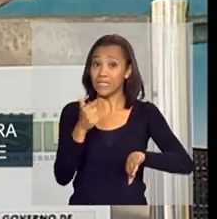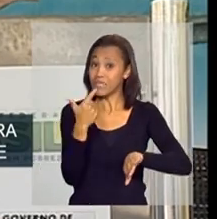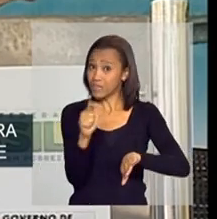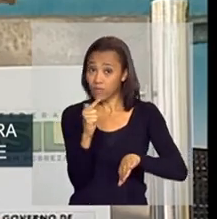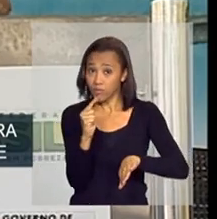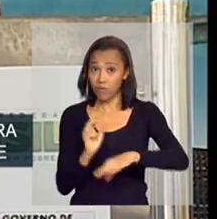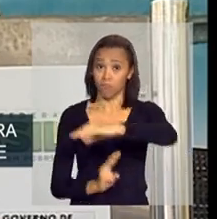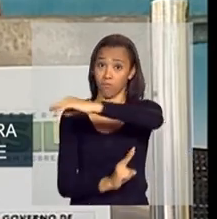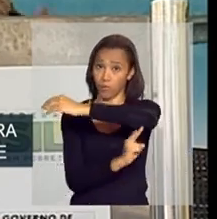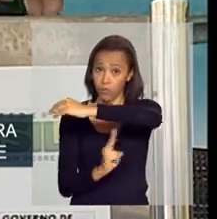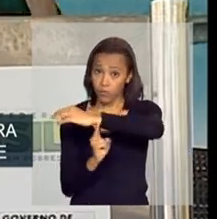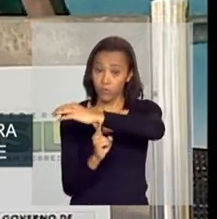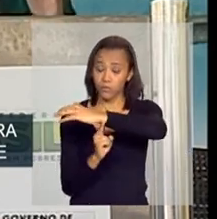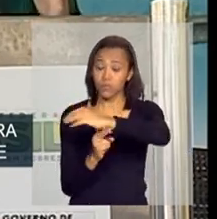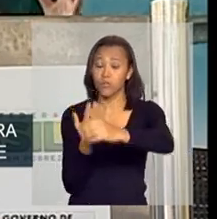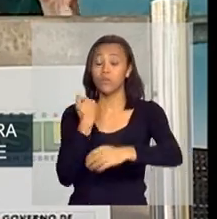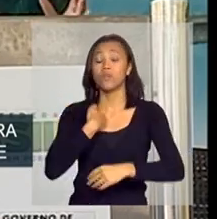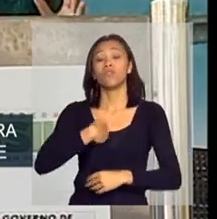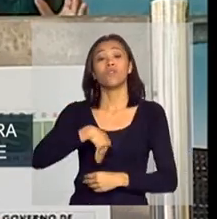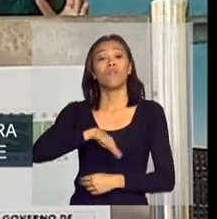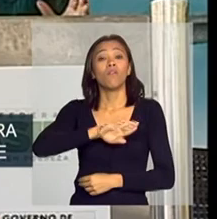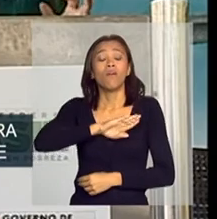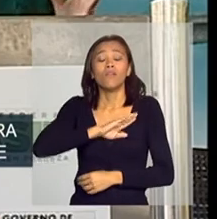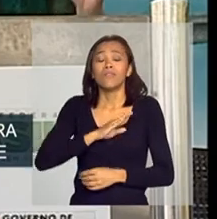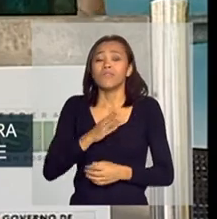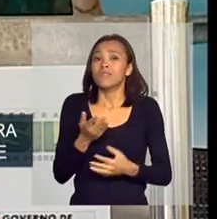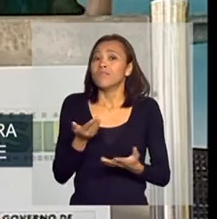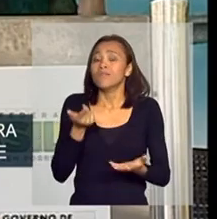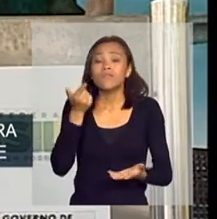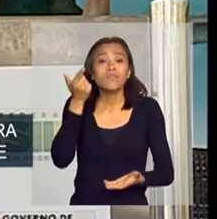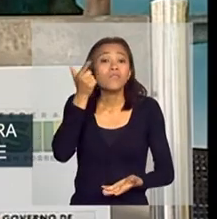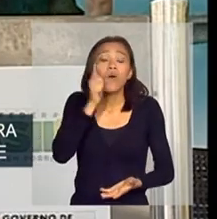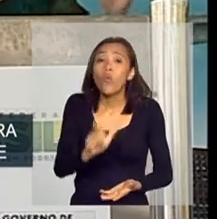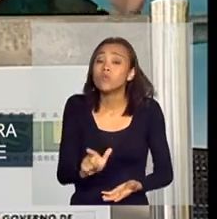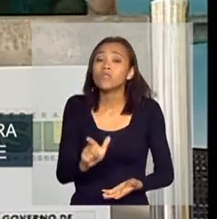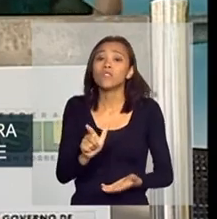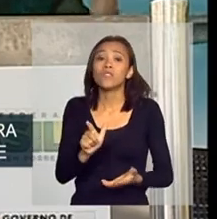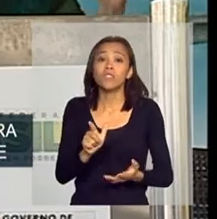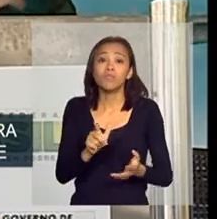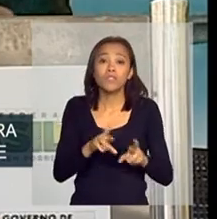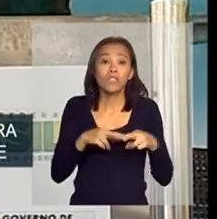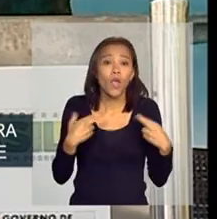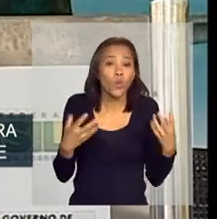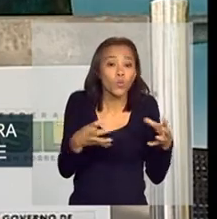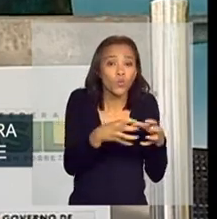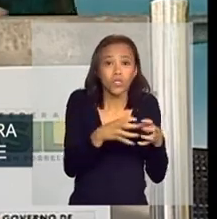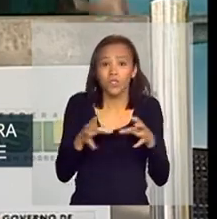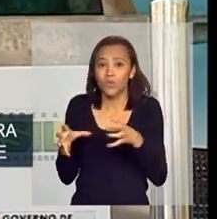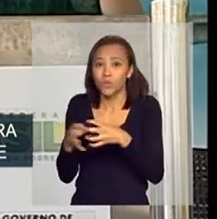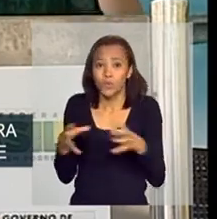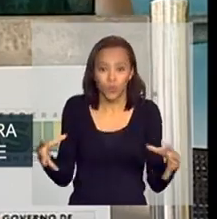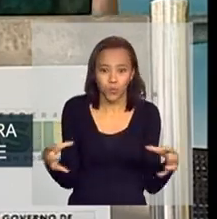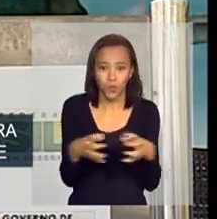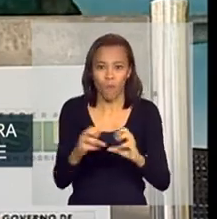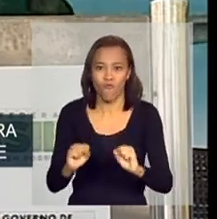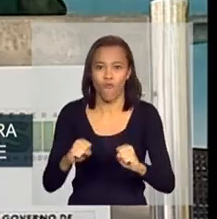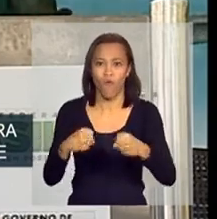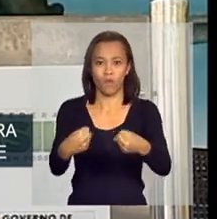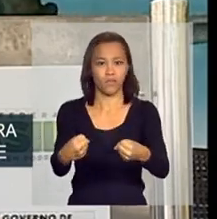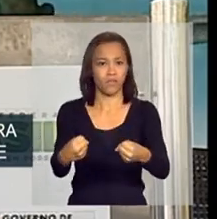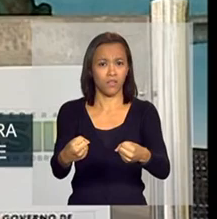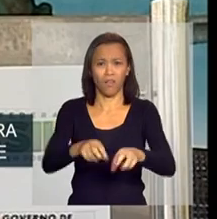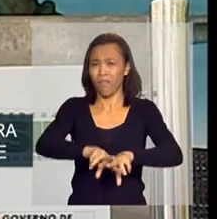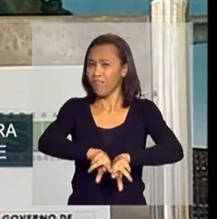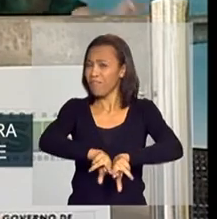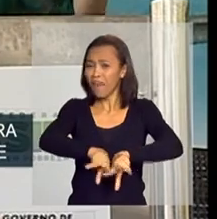pontes nós não conseguimos nos agrupar e nos fortalecer. Várias coisas